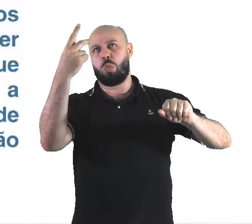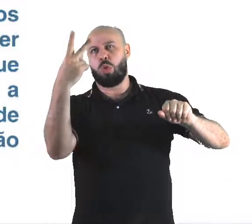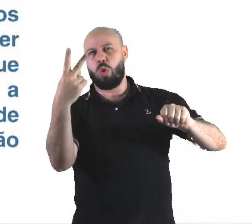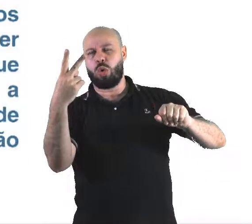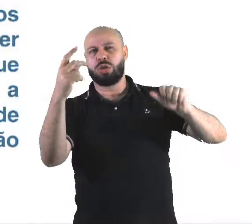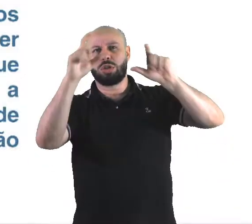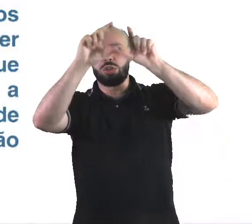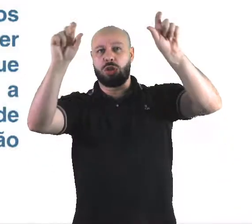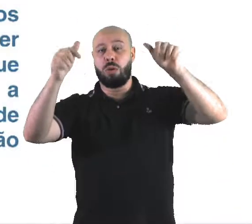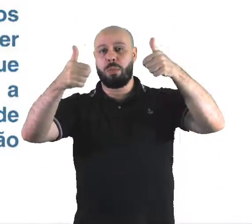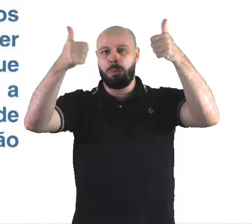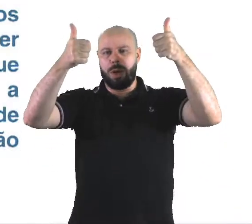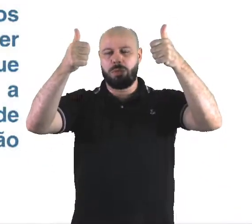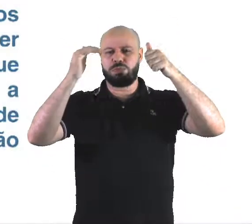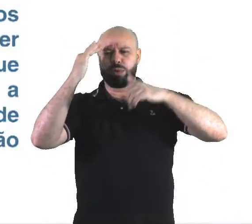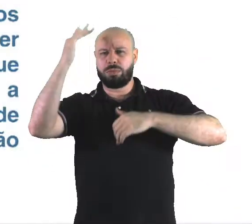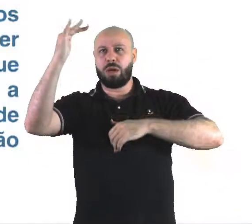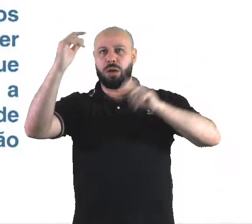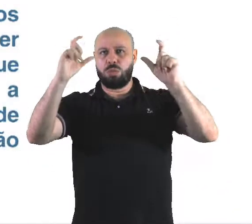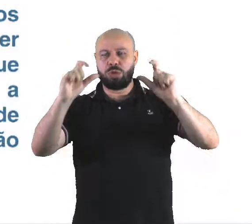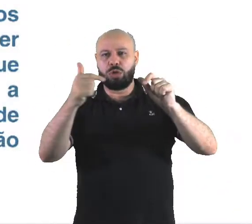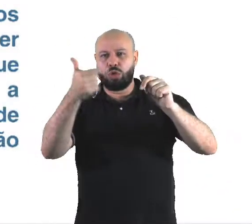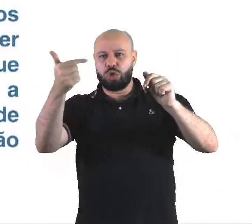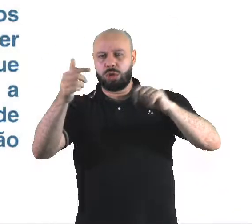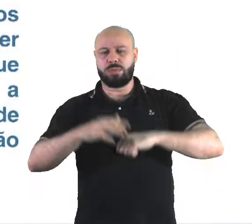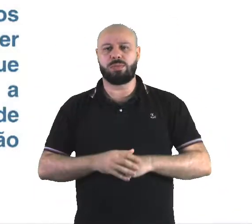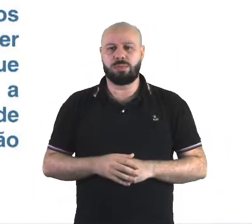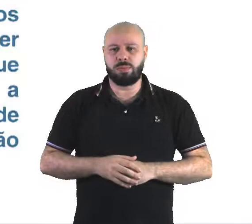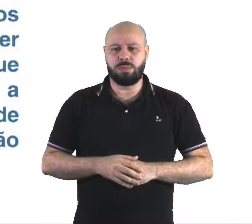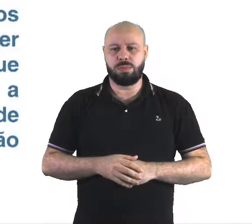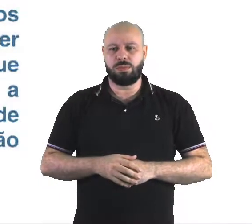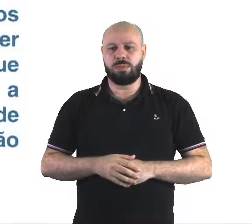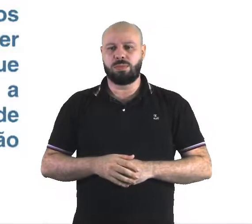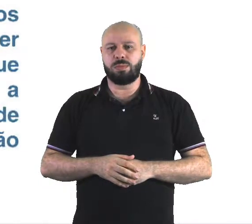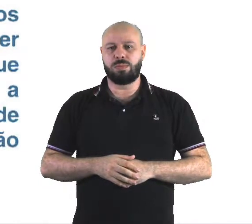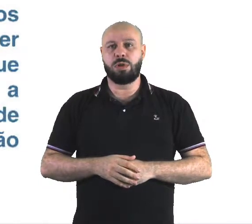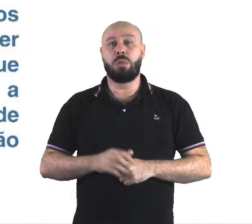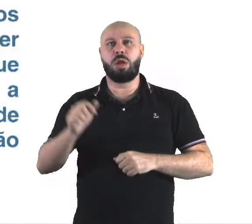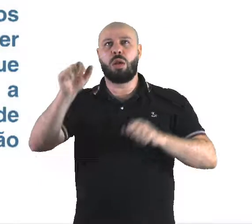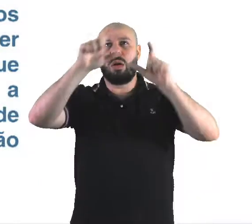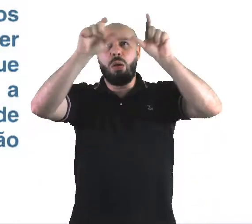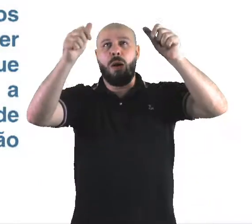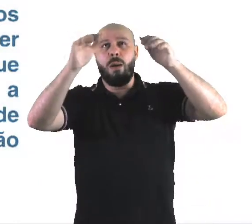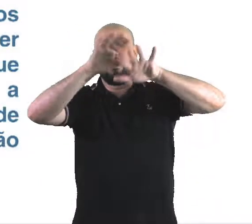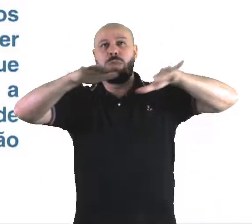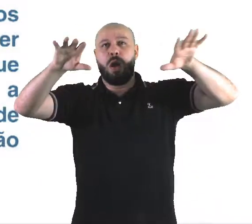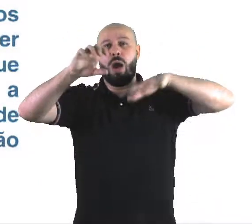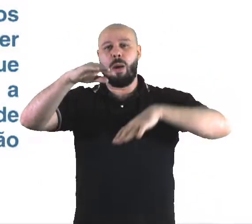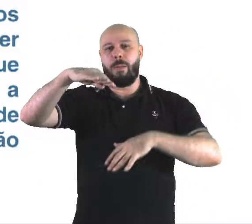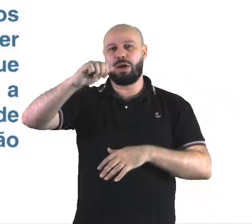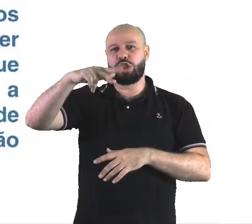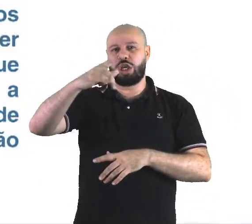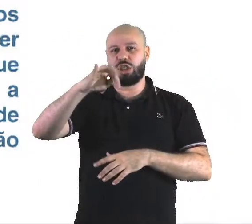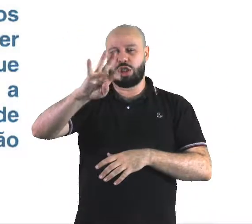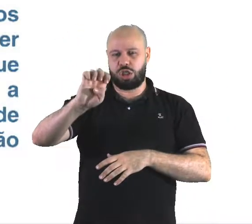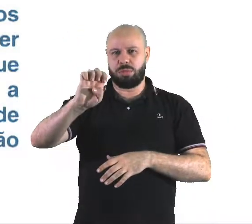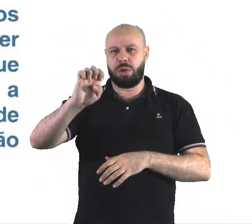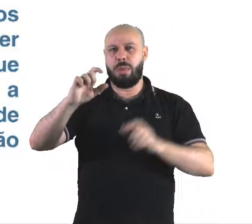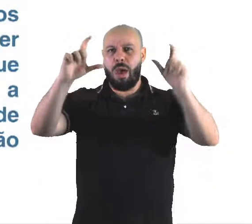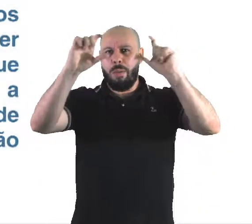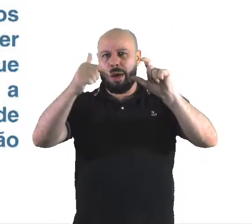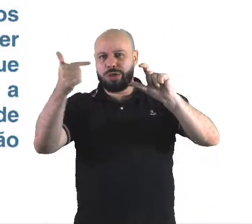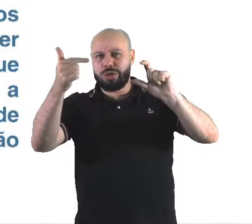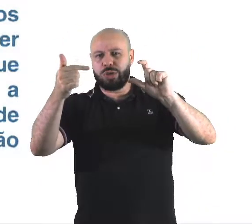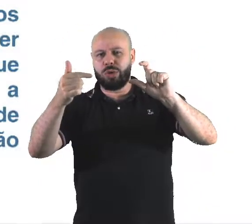um principal e um principal e mais abrangente, chamado de manchete, e outro secundário,